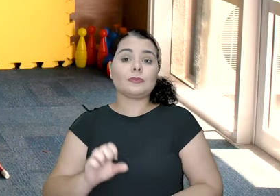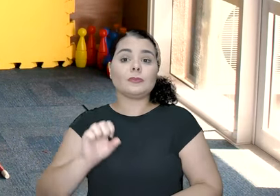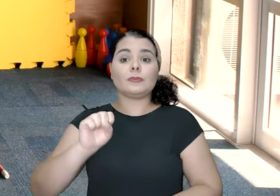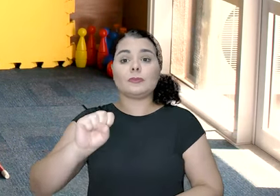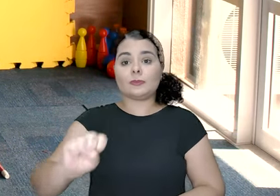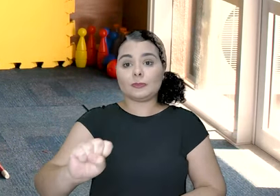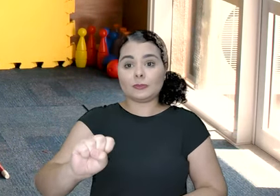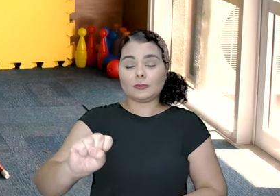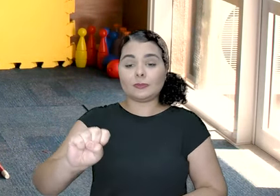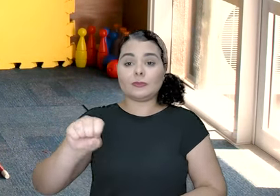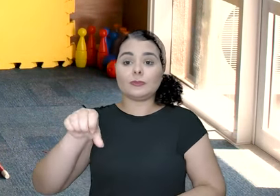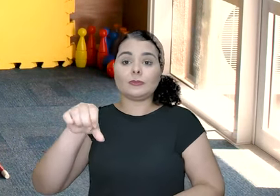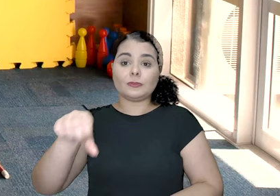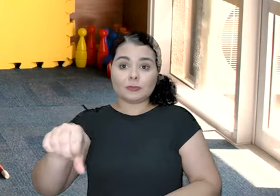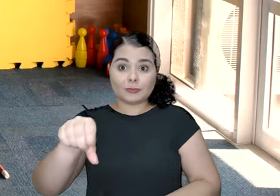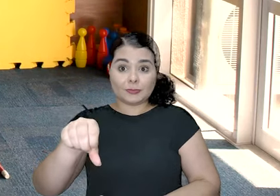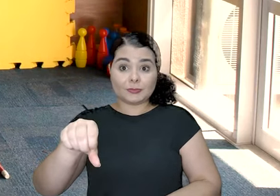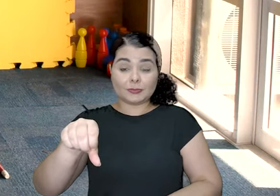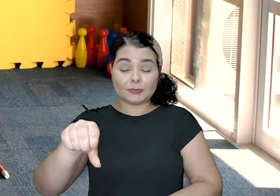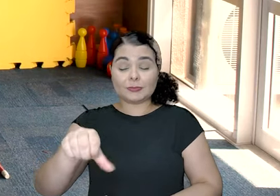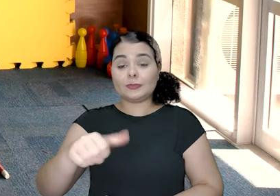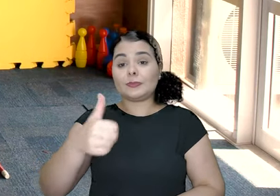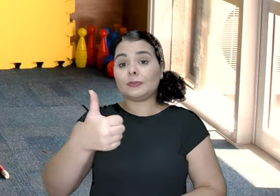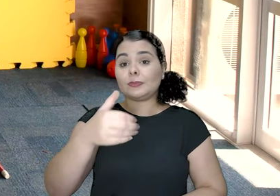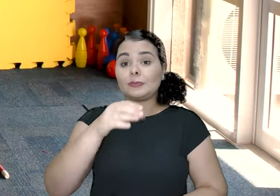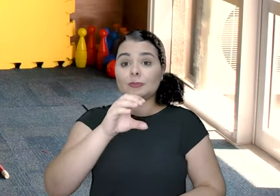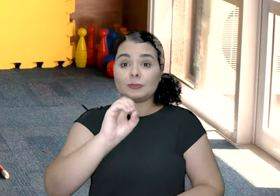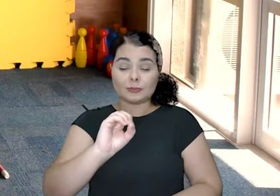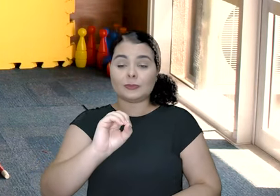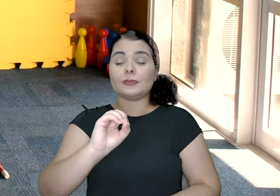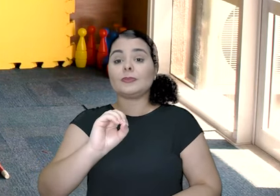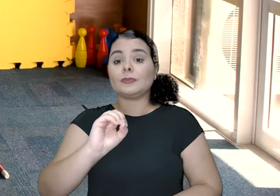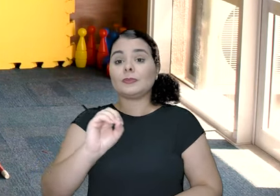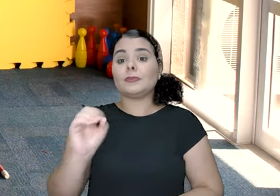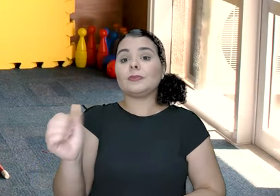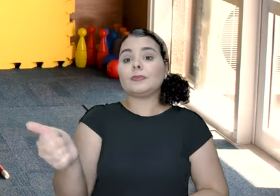8, 9,